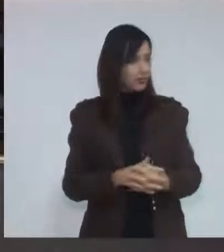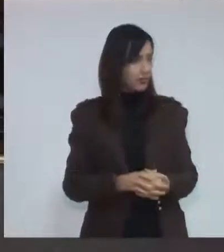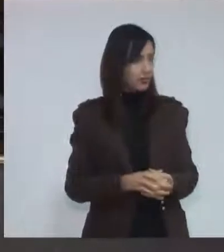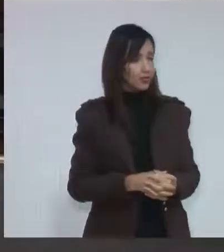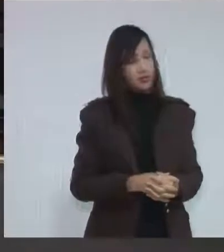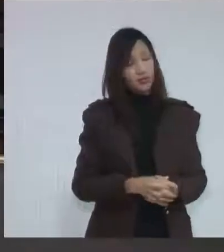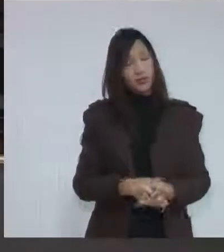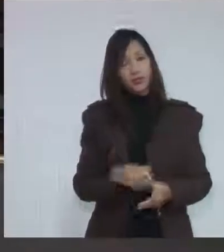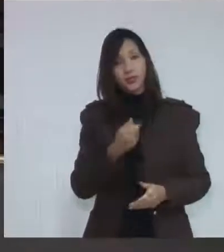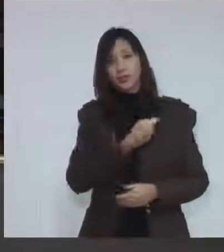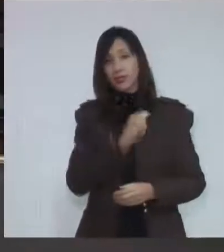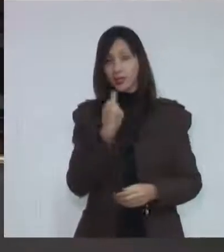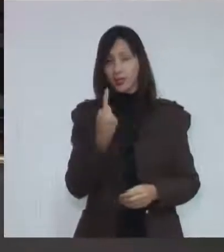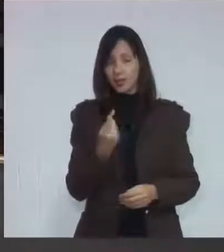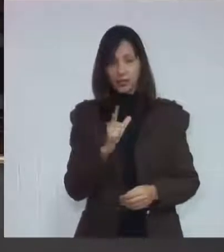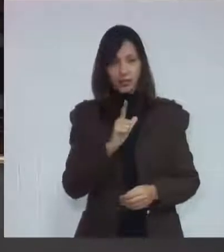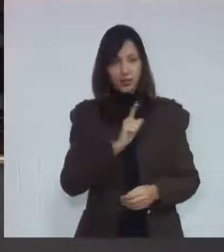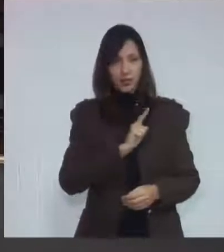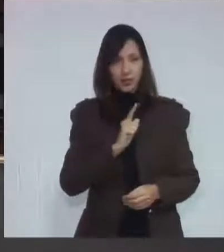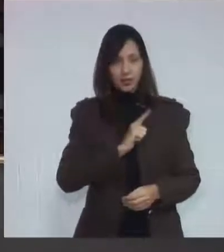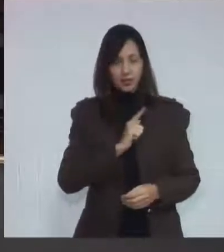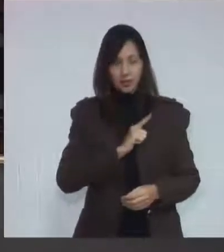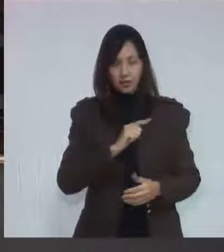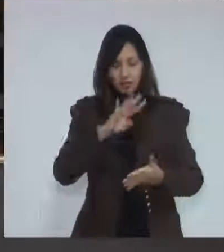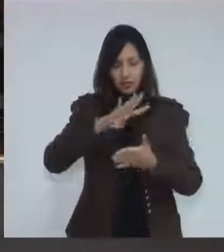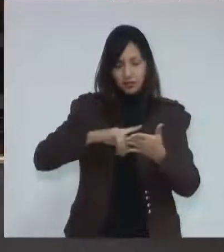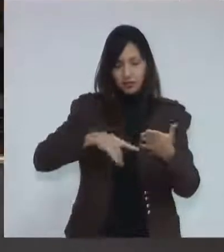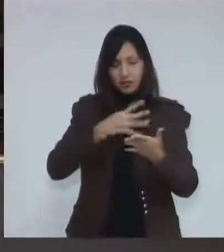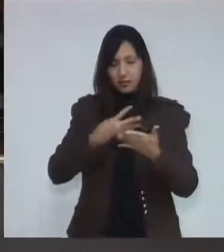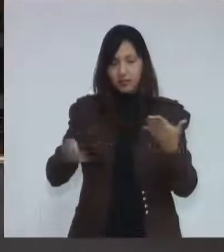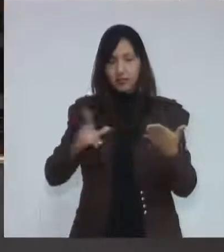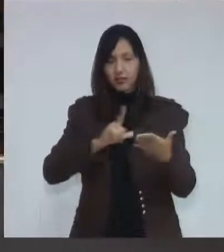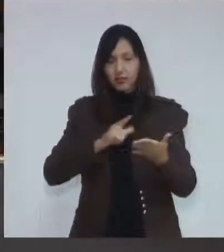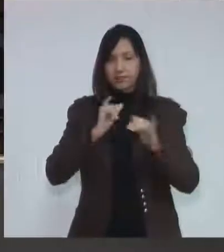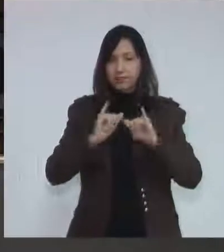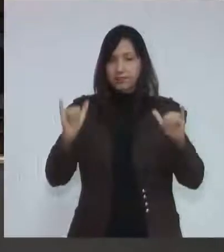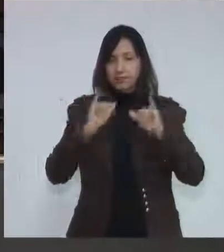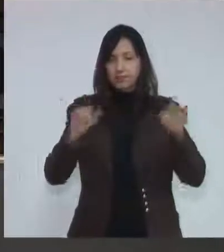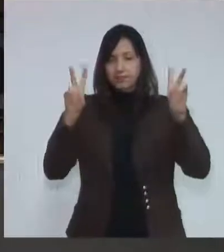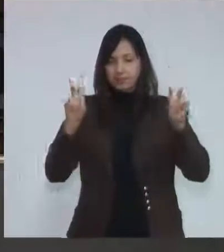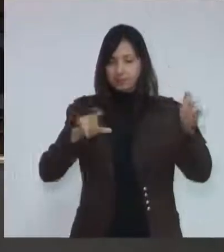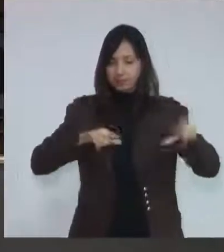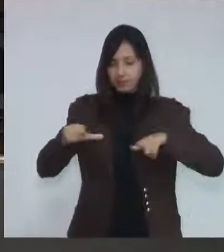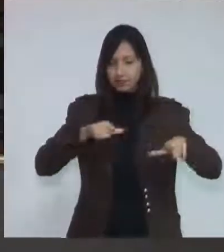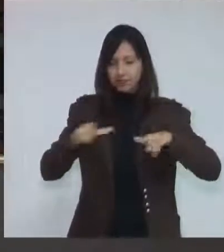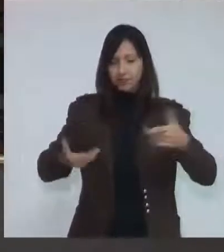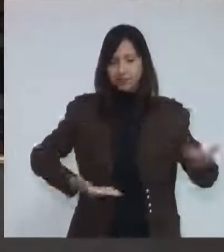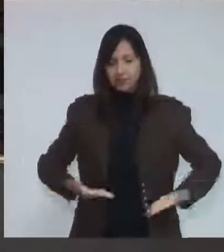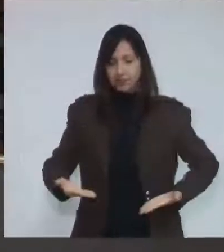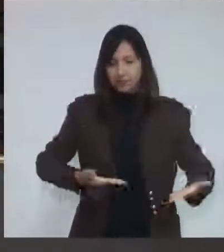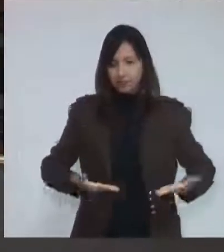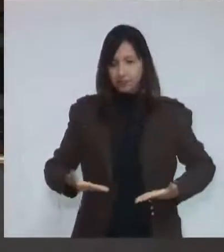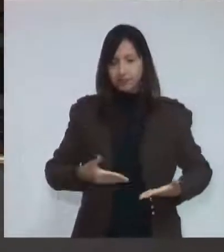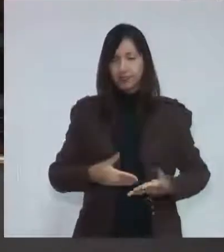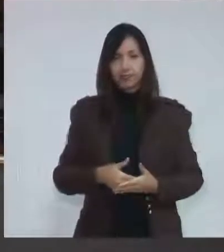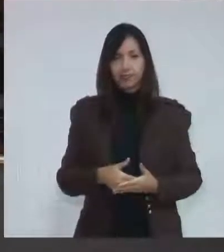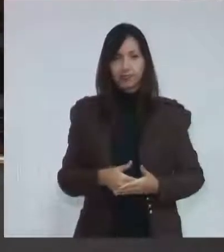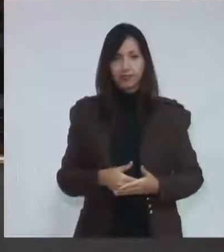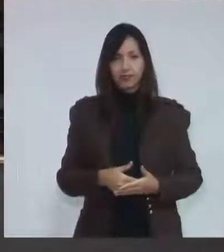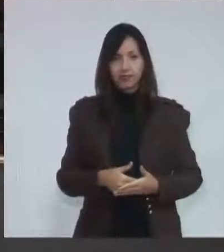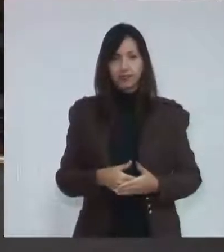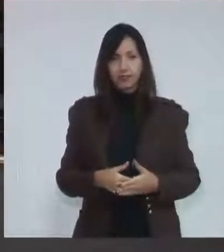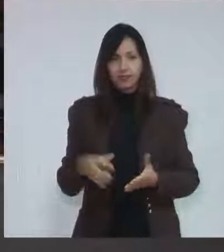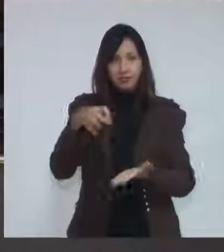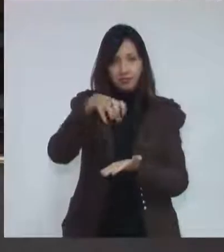1. Encaminhar em planilha Excel ou qualquer outro tipo de arquivo que informe detalhado os serviços realizados no setor de áreas verdes,